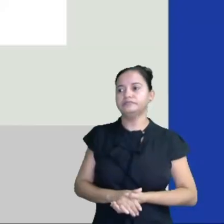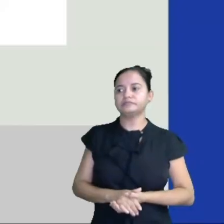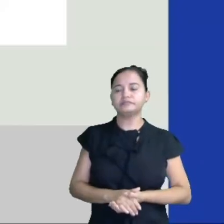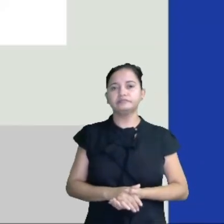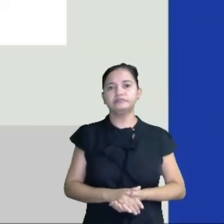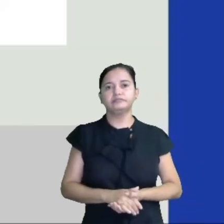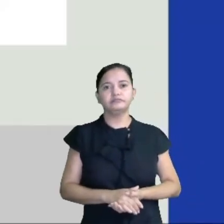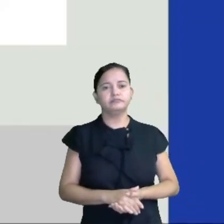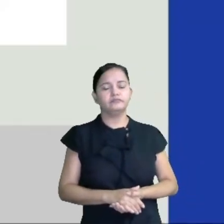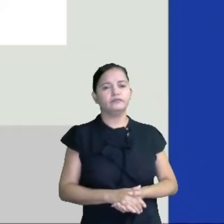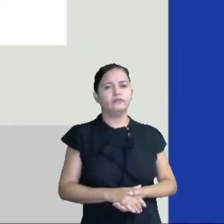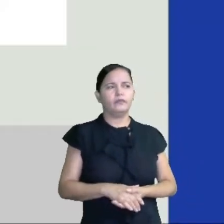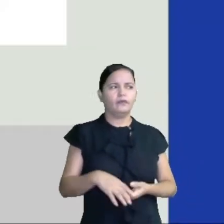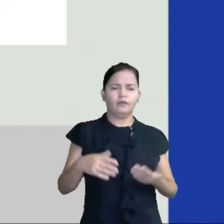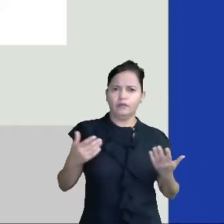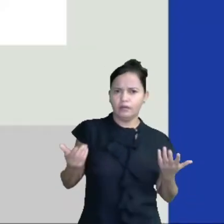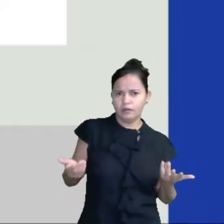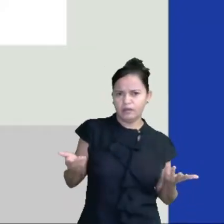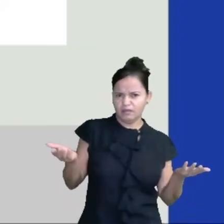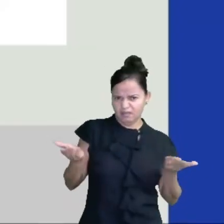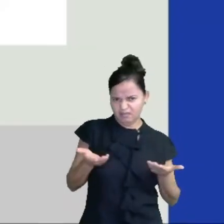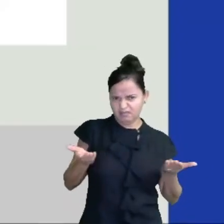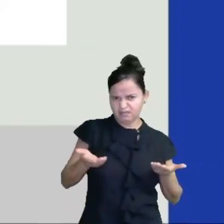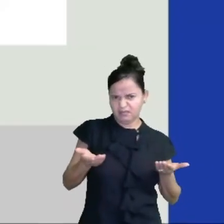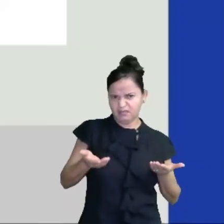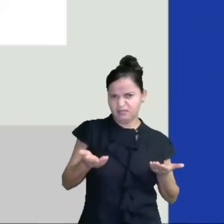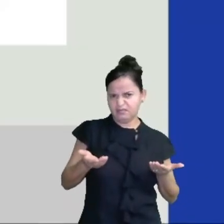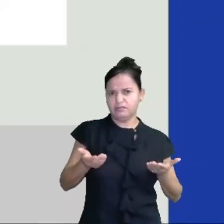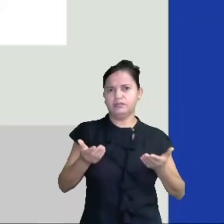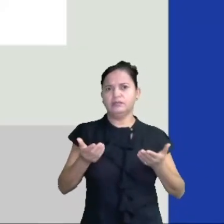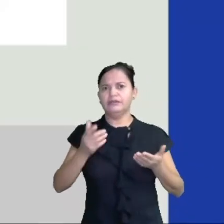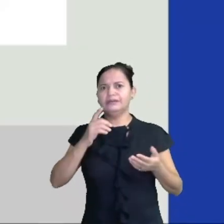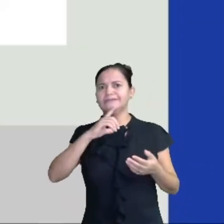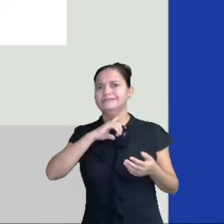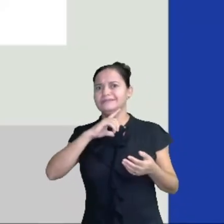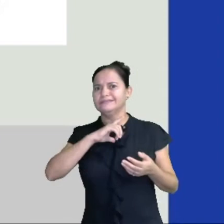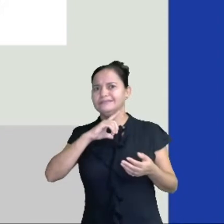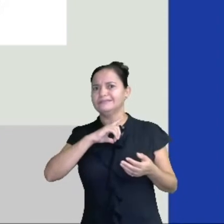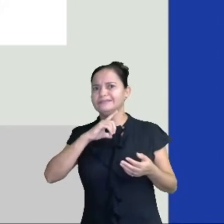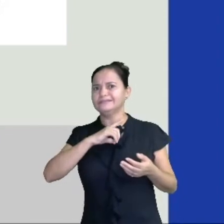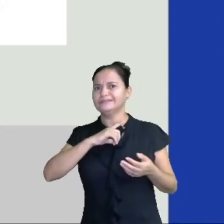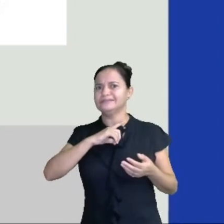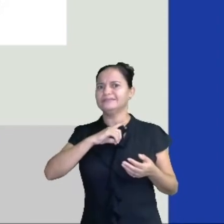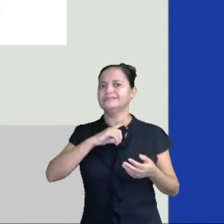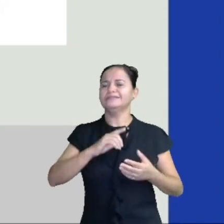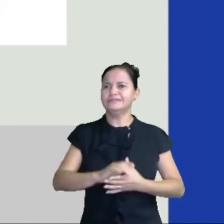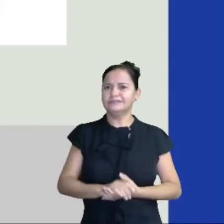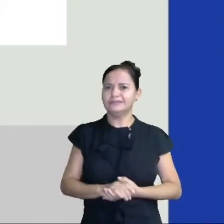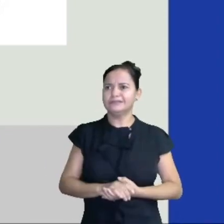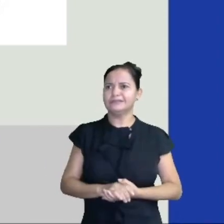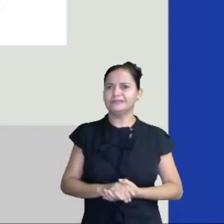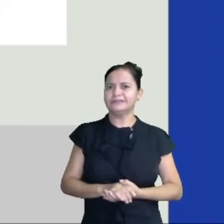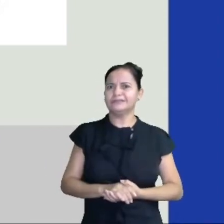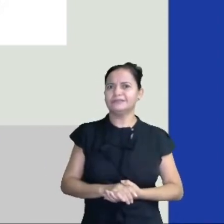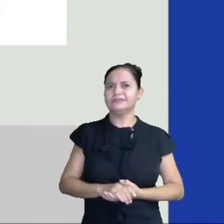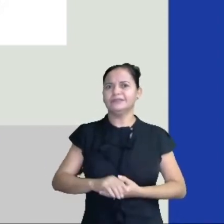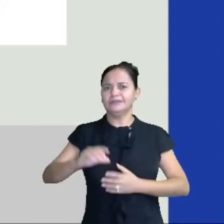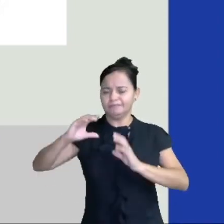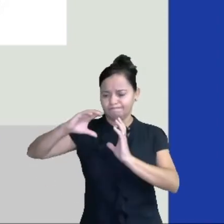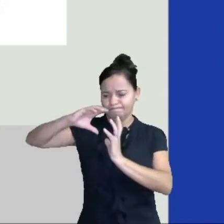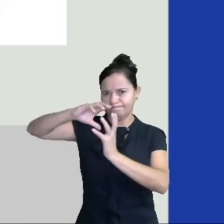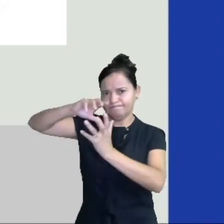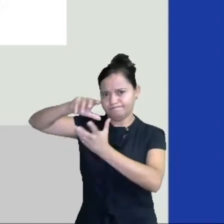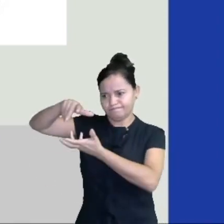aí, só para vocês entenderem como é que ocorre o processo de destruição dessa camada de ozônio, dessa camada de ozônio a partir dos